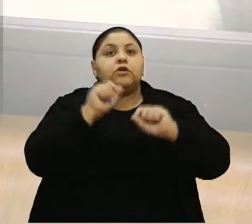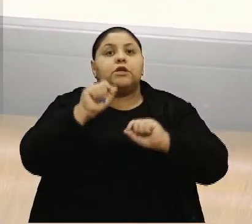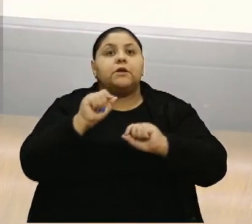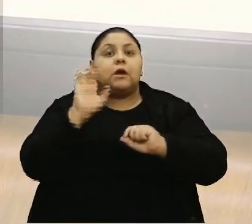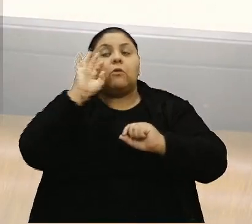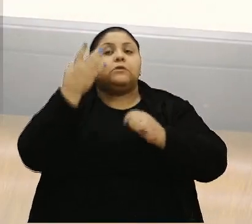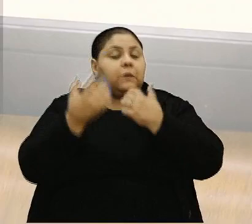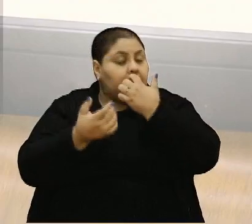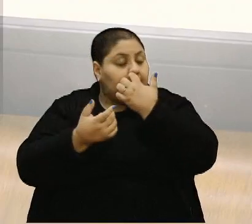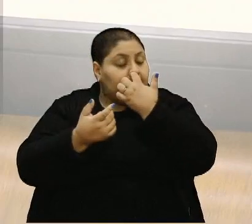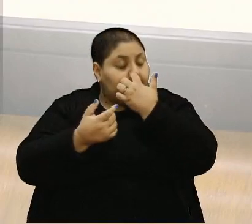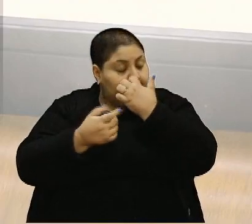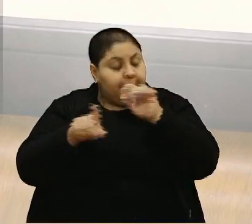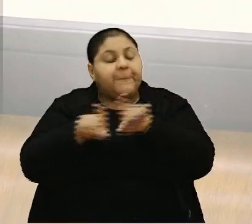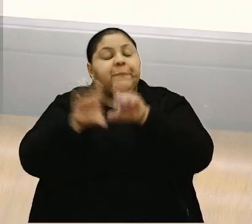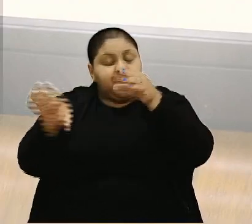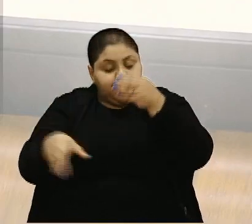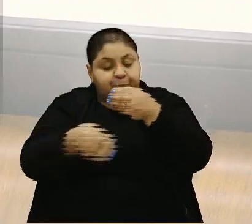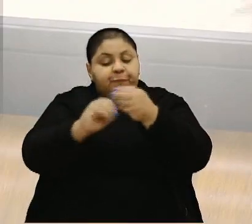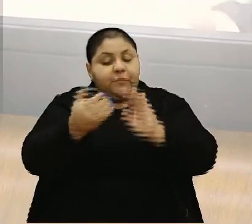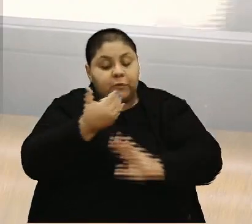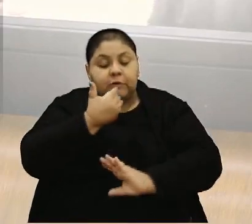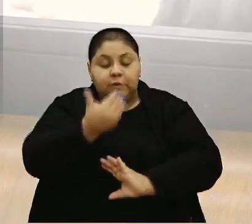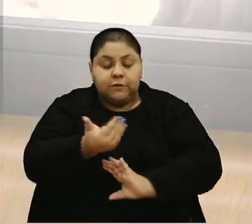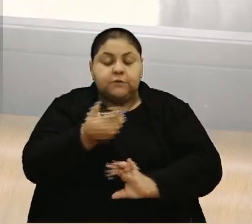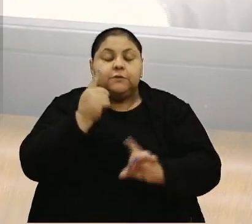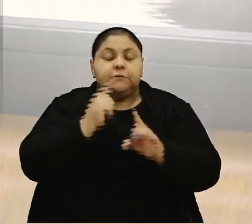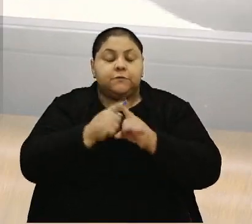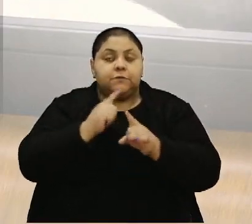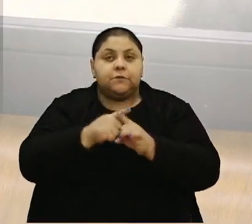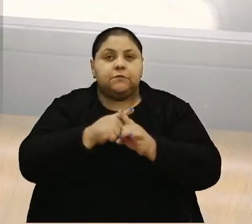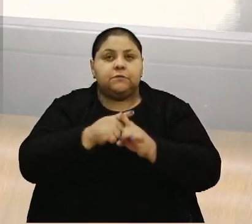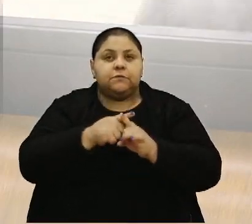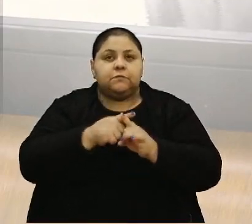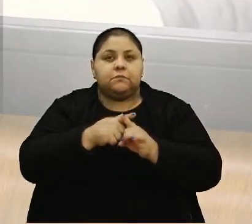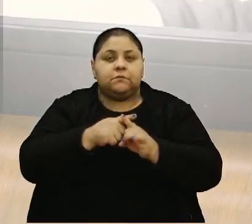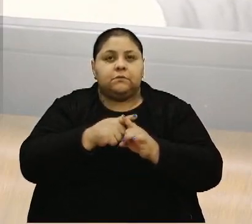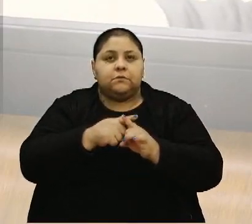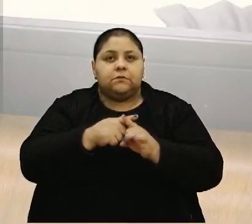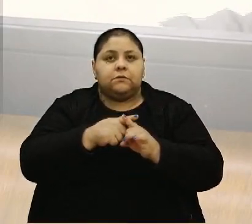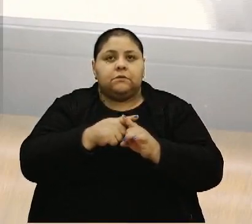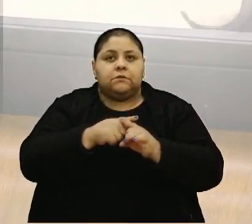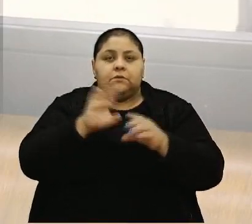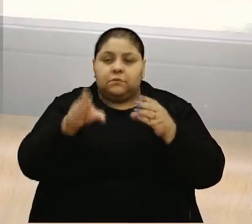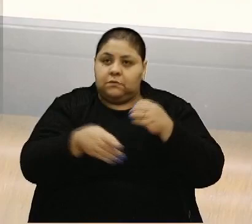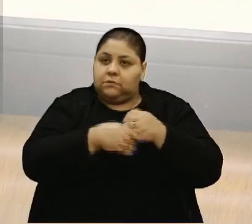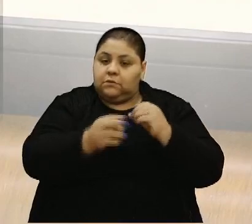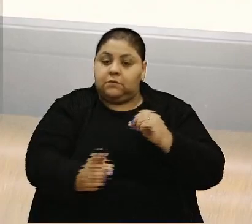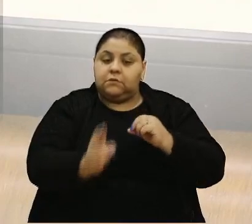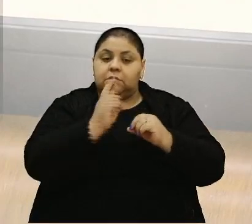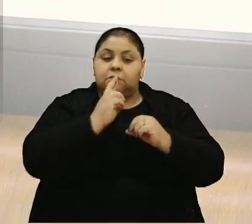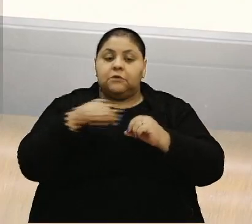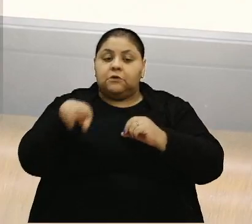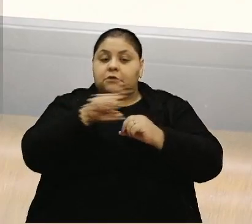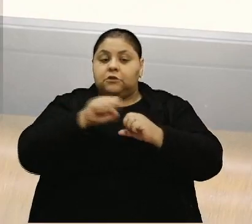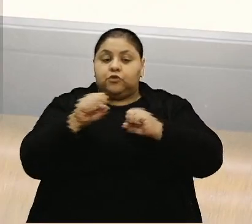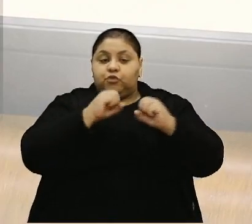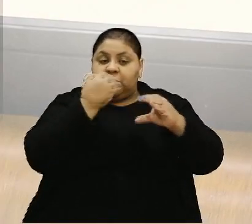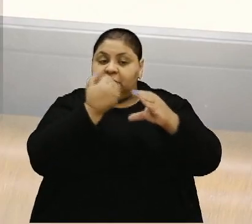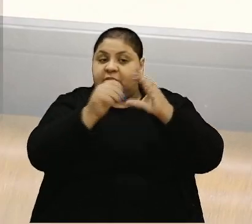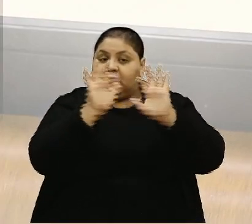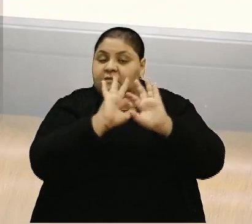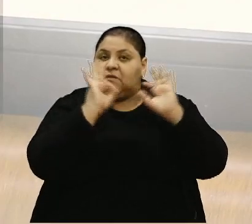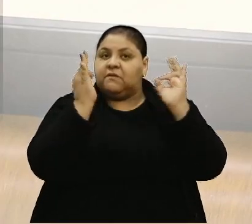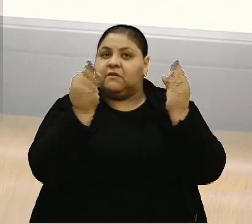Então me somo aqui a este pedido, tá? Porque também já levei, mas me somo que tem uma resposta para a gente poder passar para aquelas famílias que